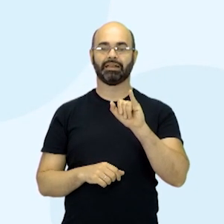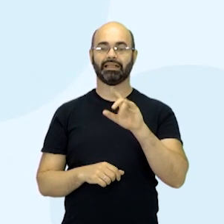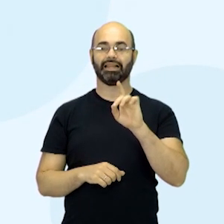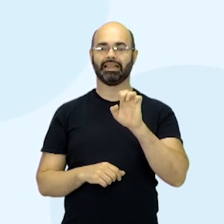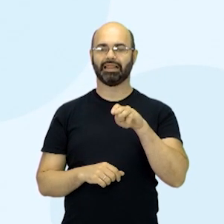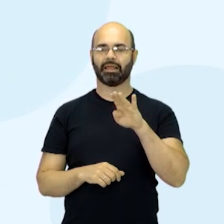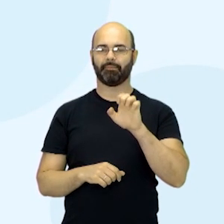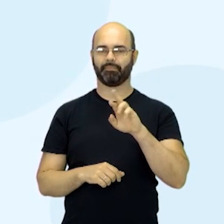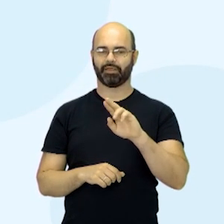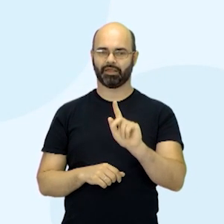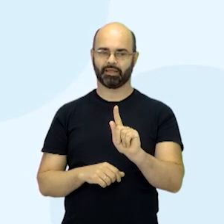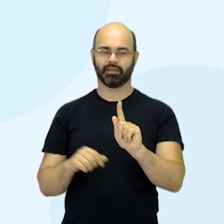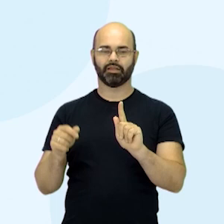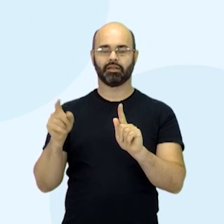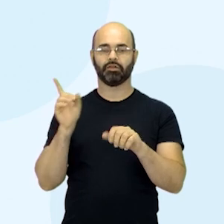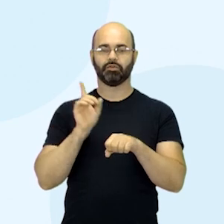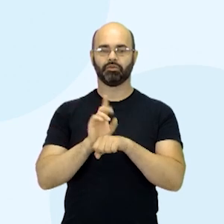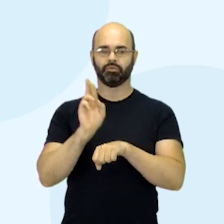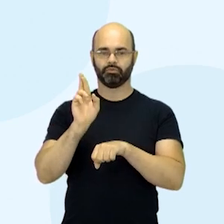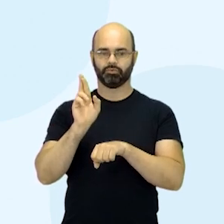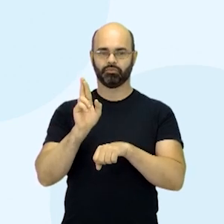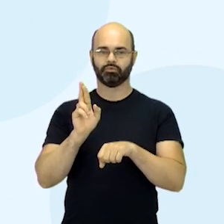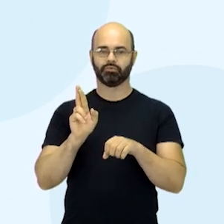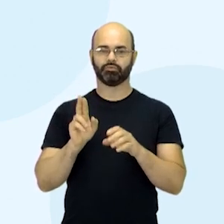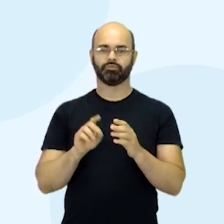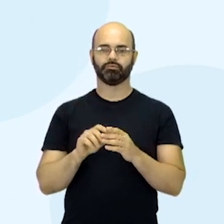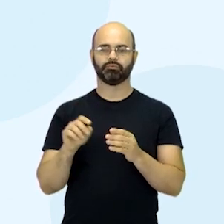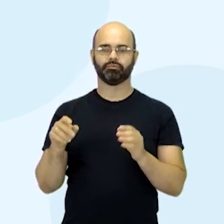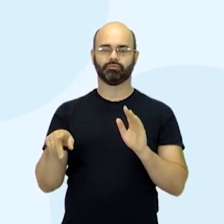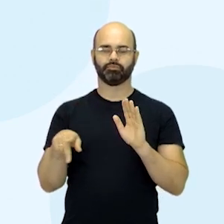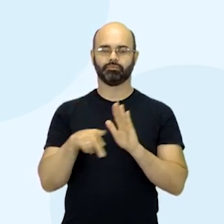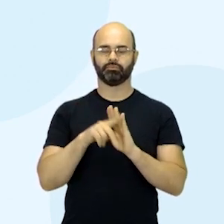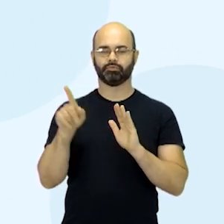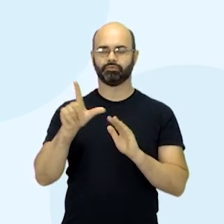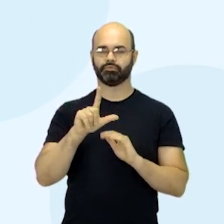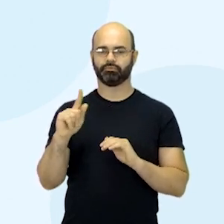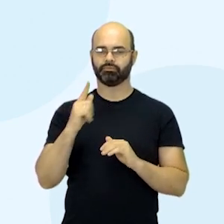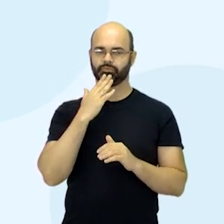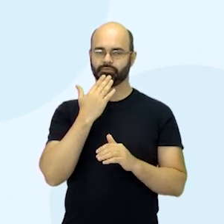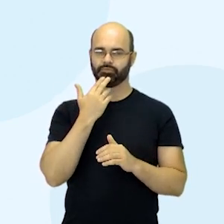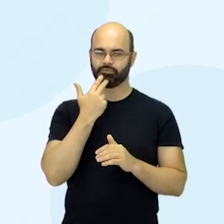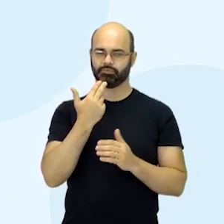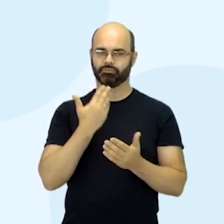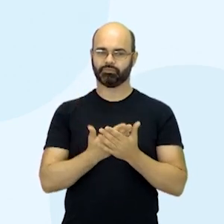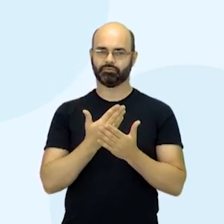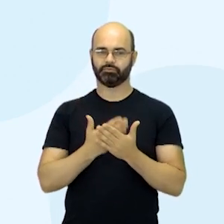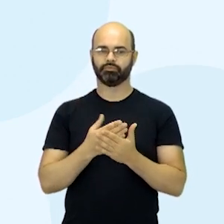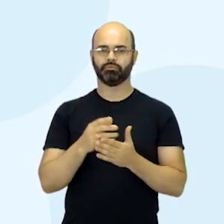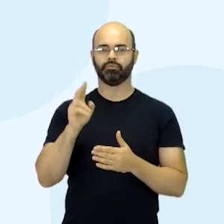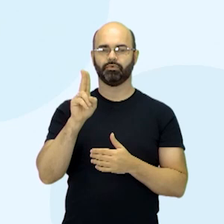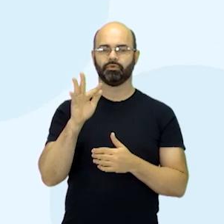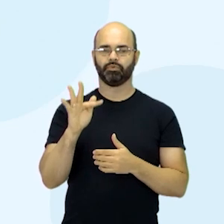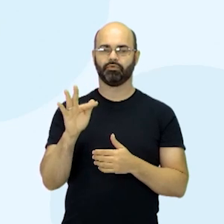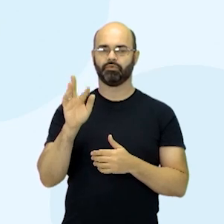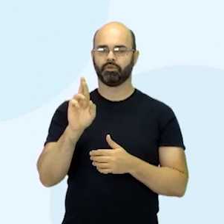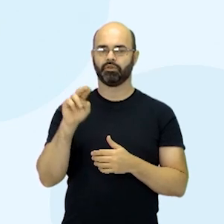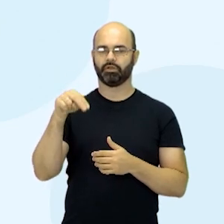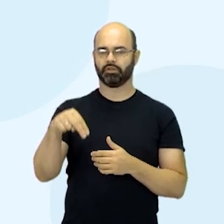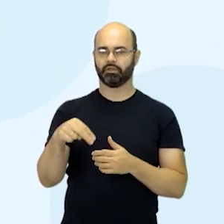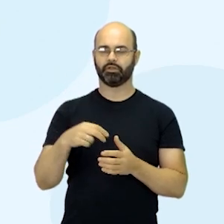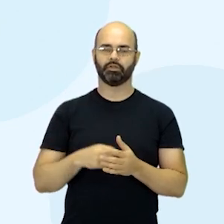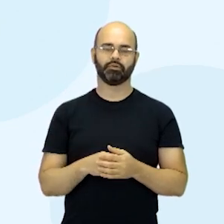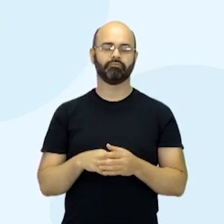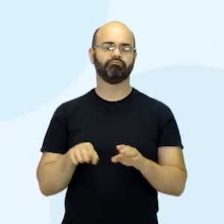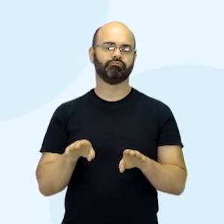doutor, pelo programa de pós-graduação em estudos, da linguagem, pela Universidade Federal do Rio Grande do Norte. Ele